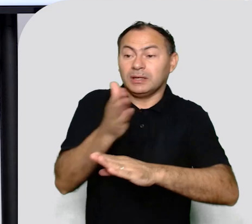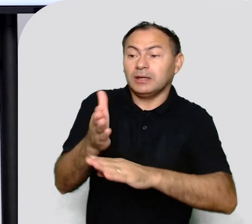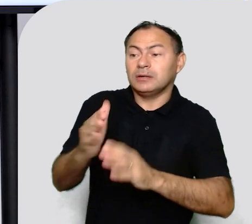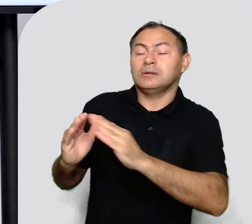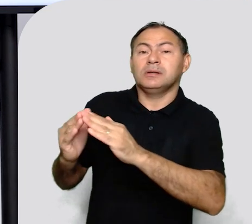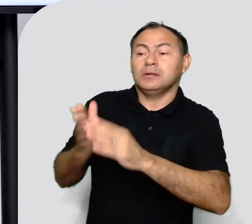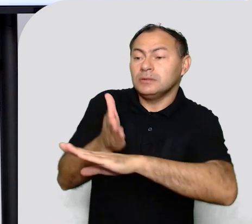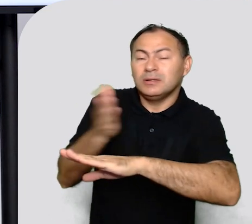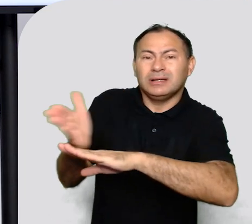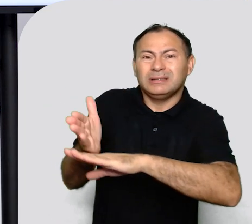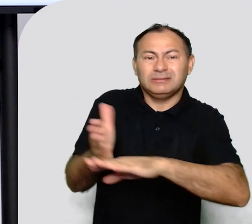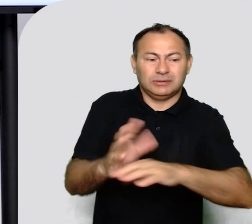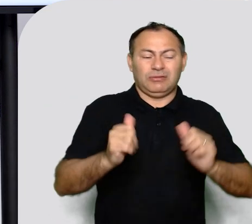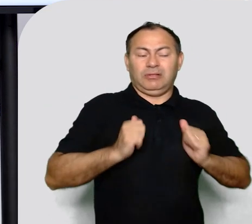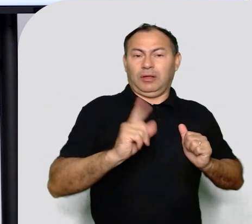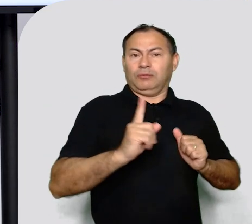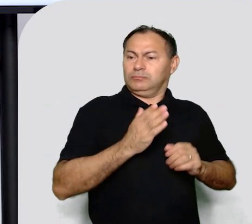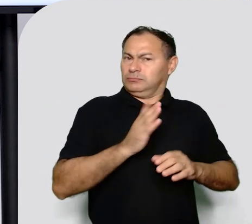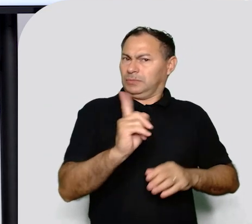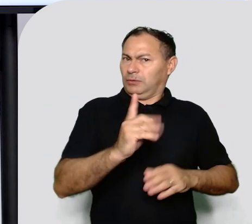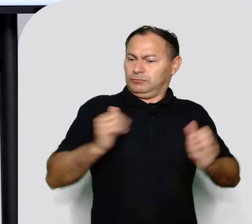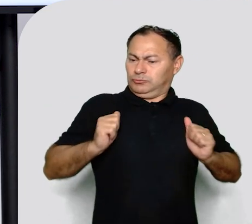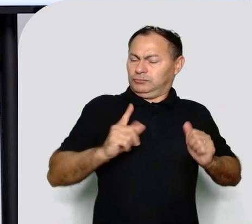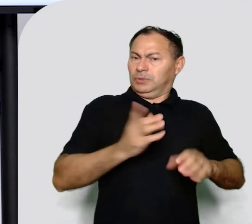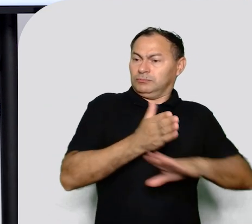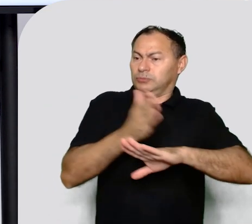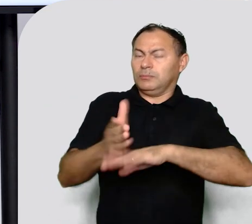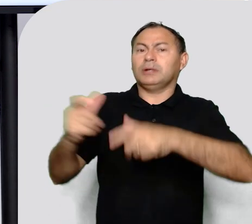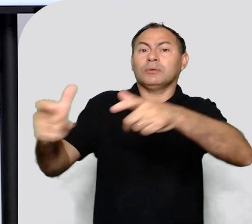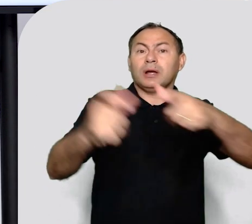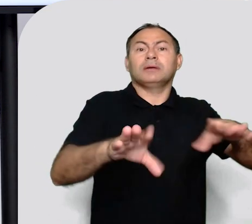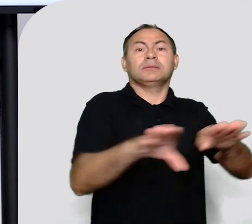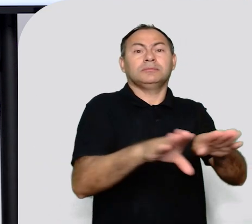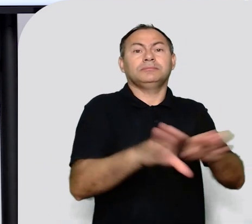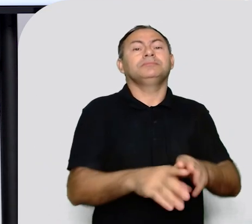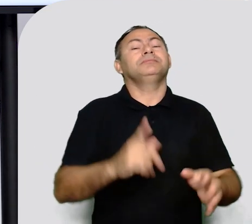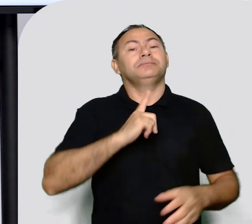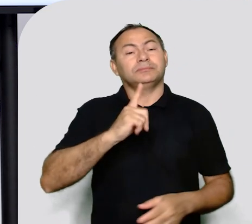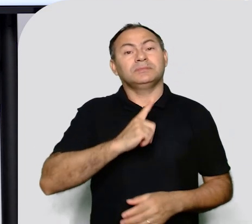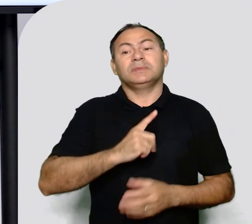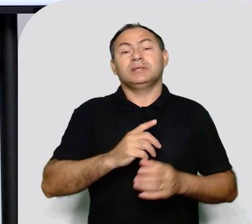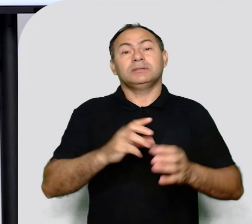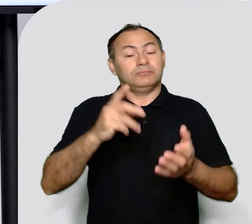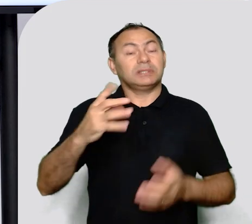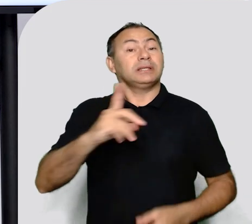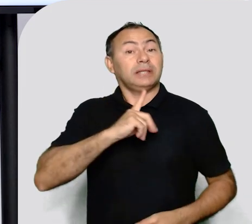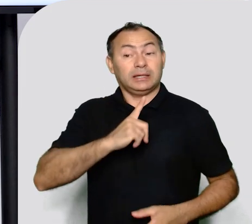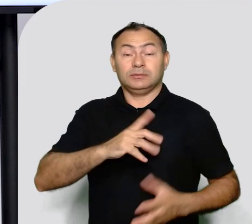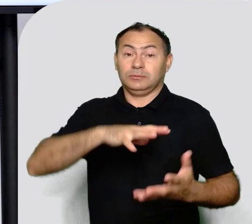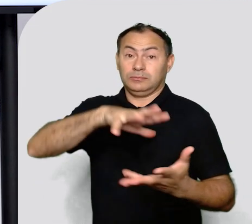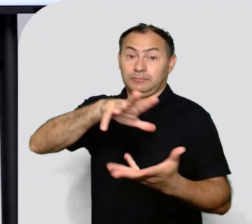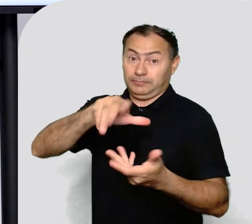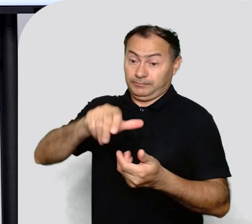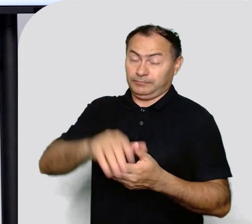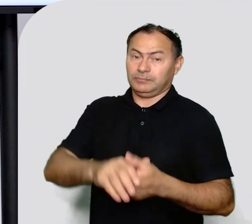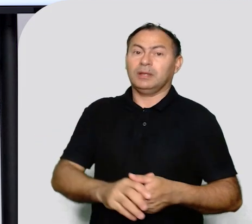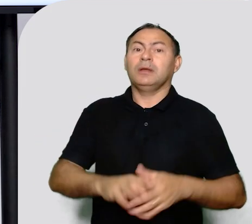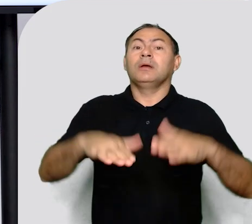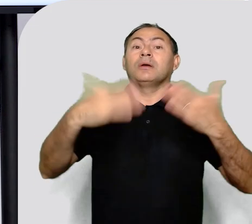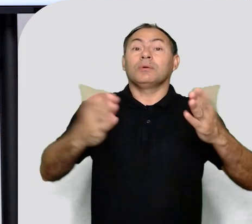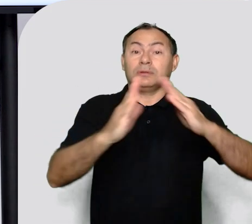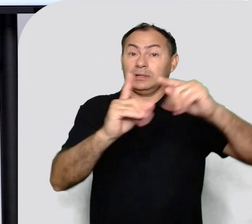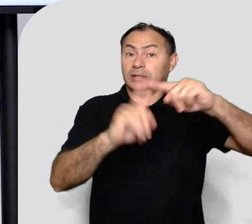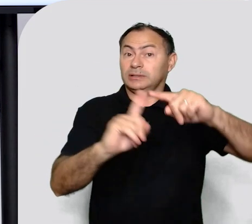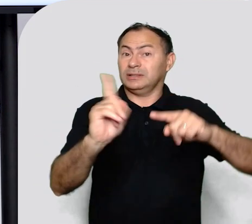as periferias, não somente geográficas, mas também existenciais. Quando a